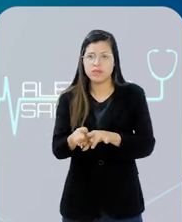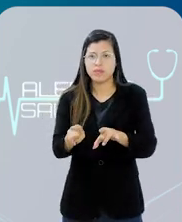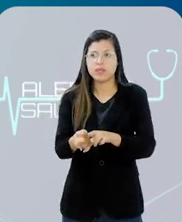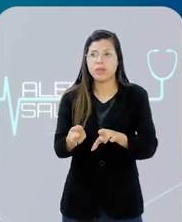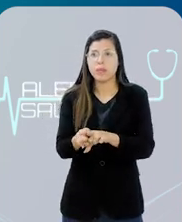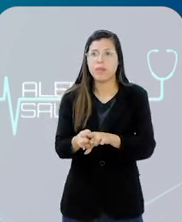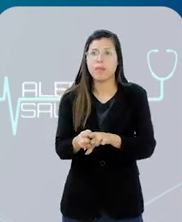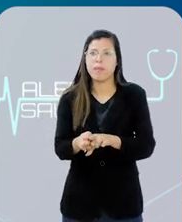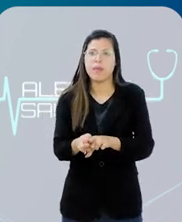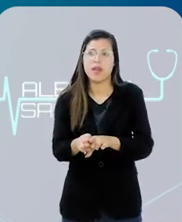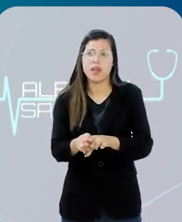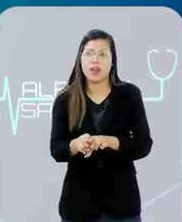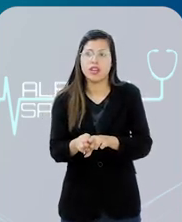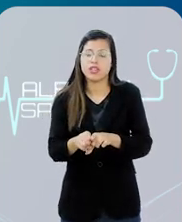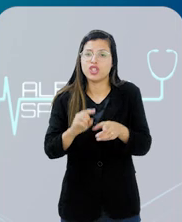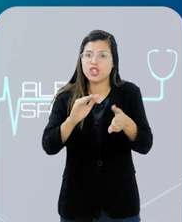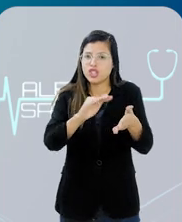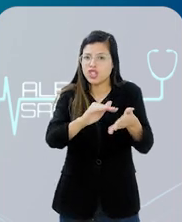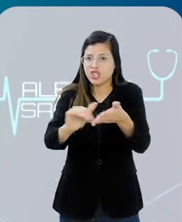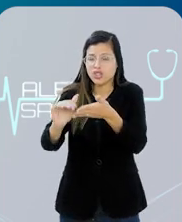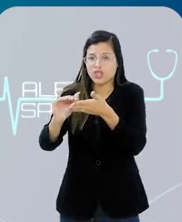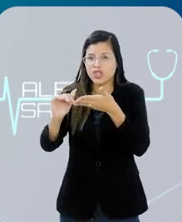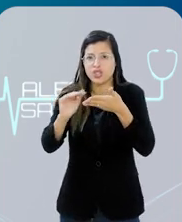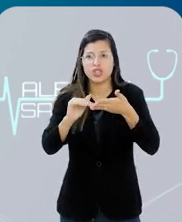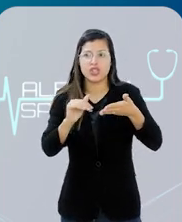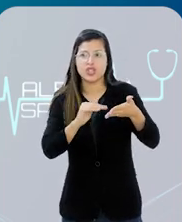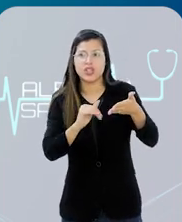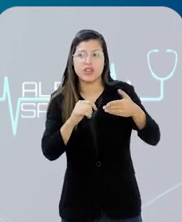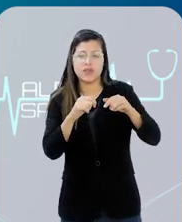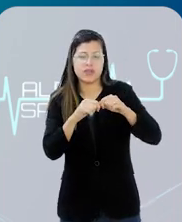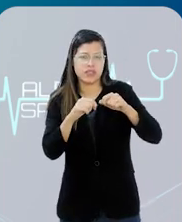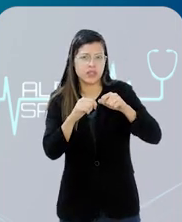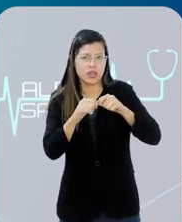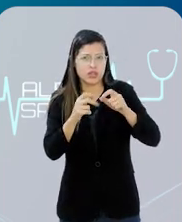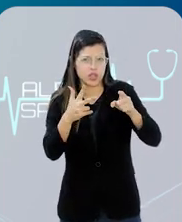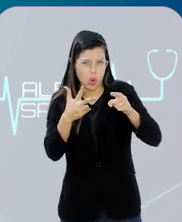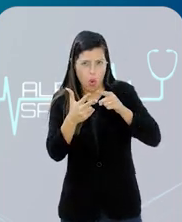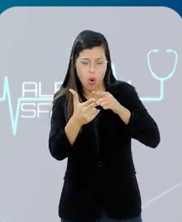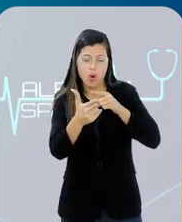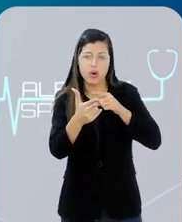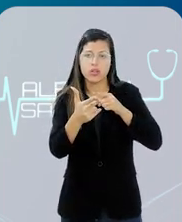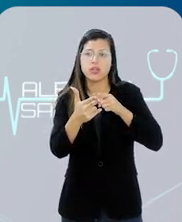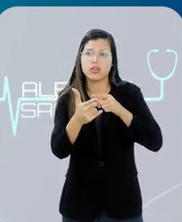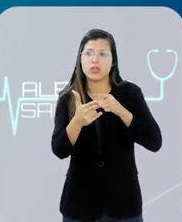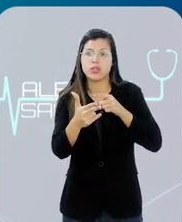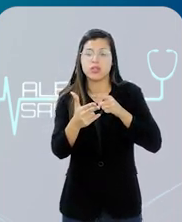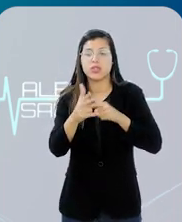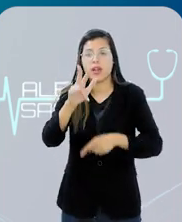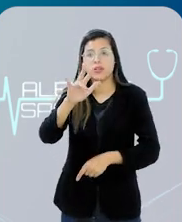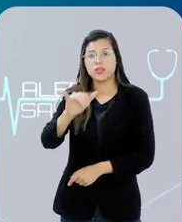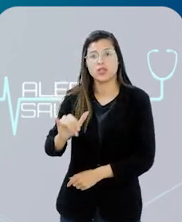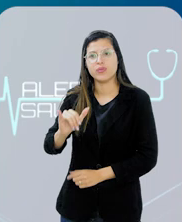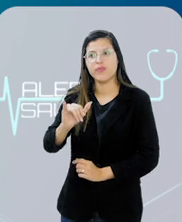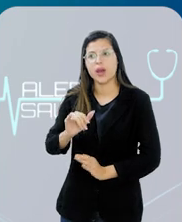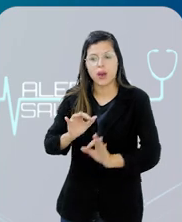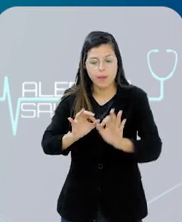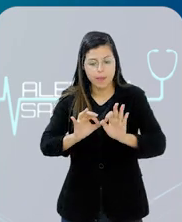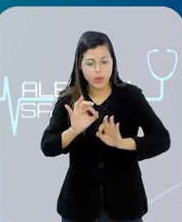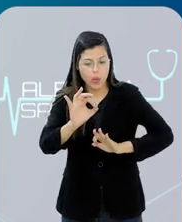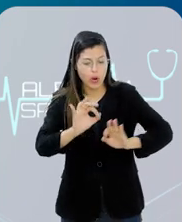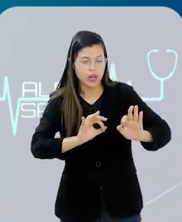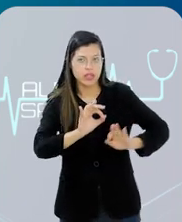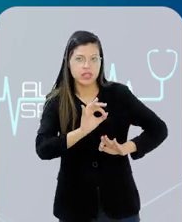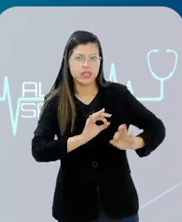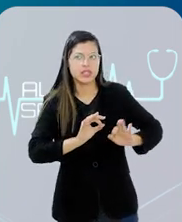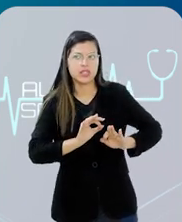gente resseca, tira o tecido através dessa incisão em T, na qual a gente vai montar, retirar